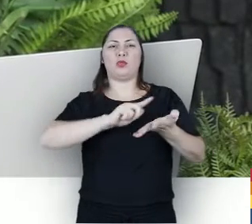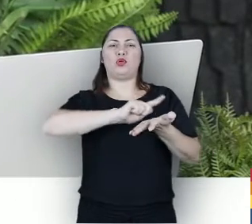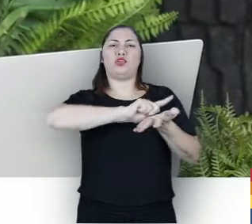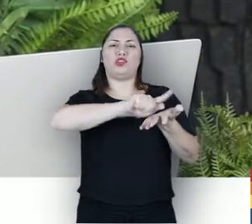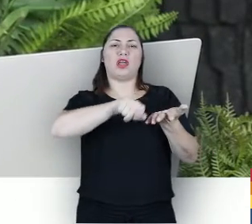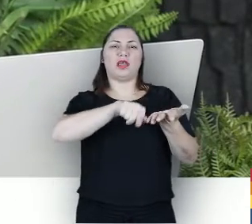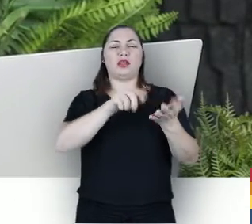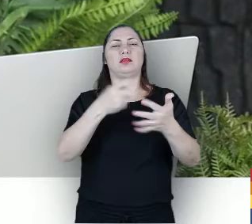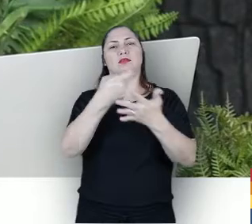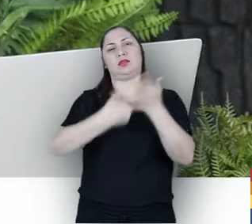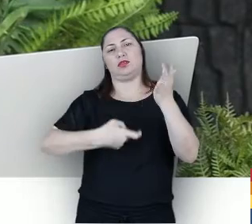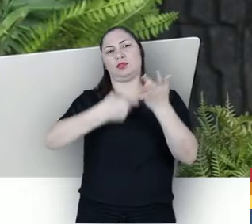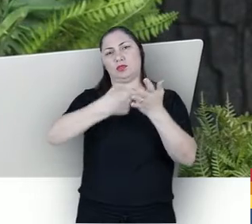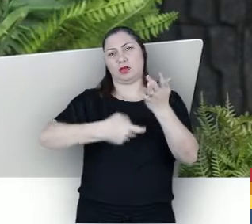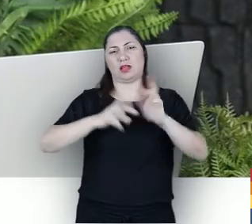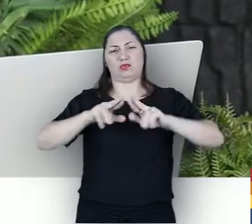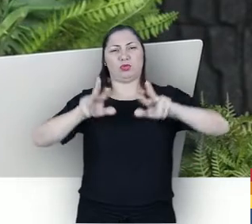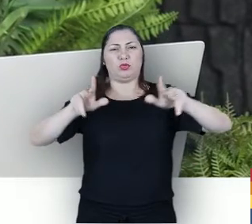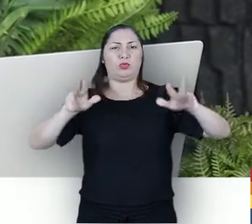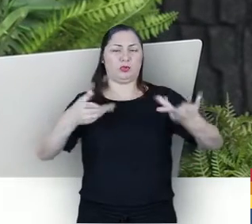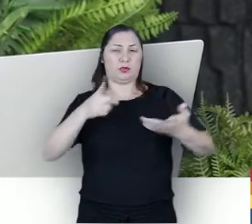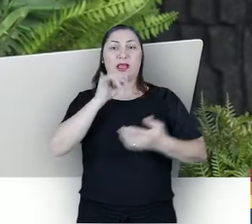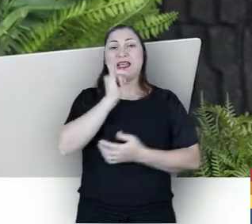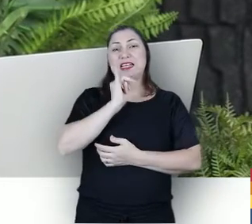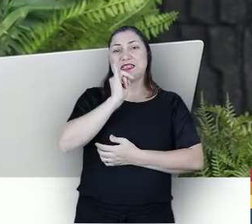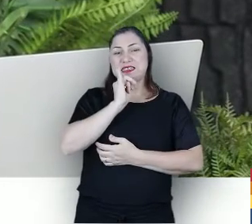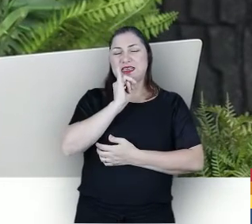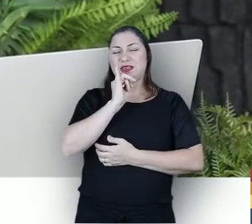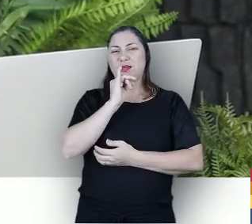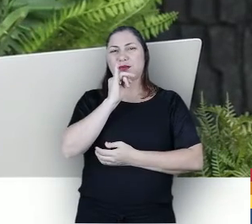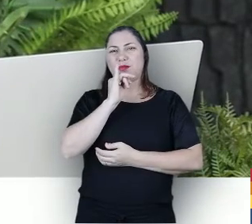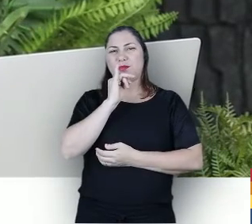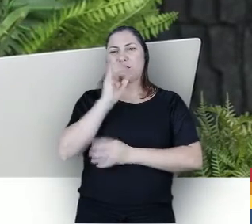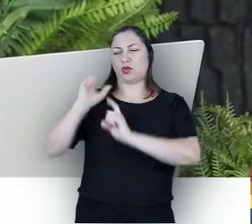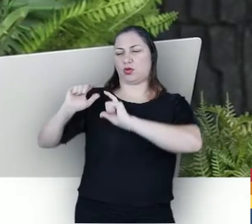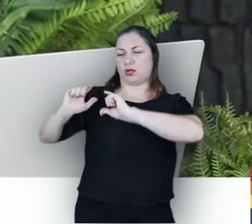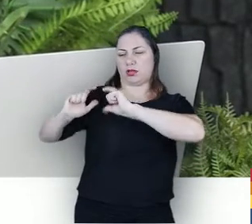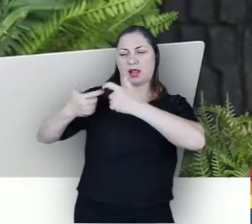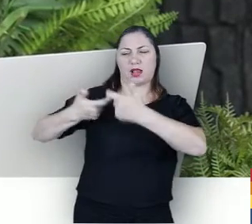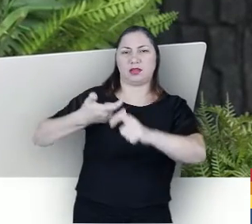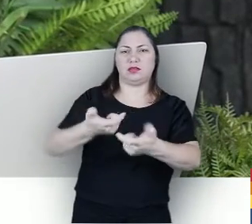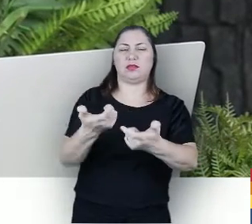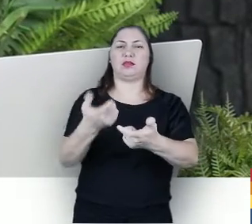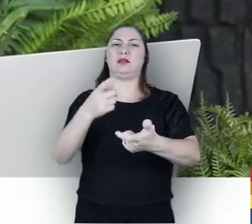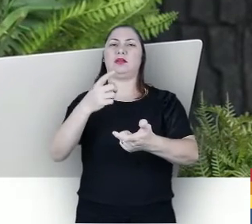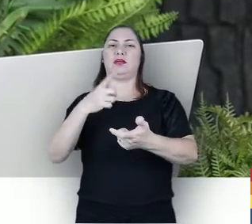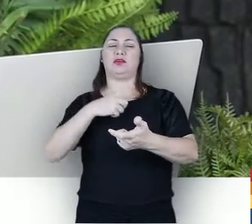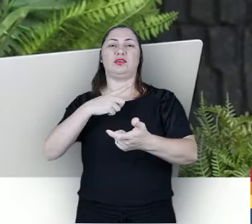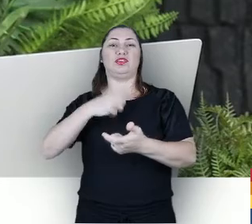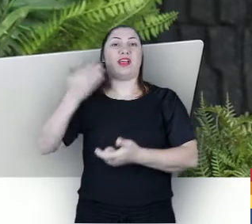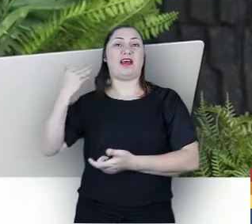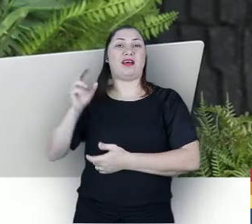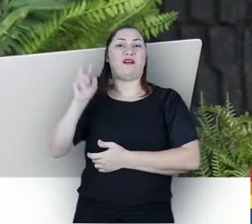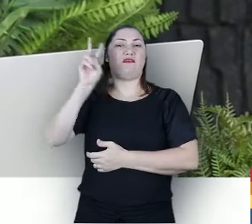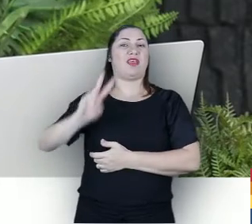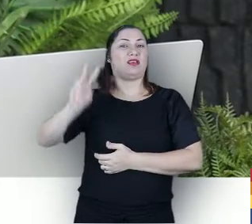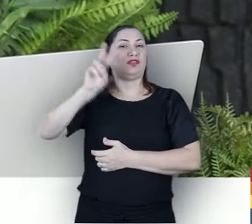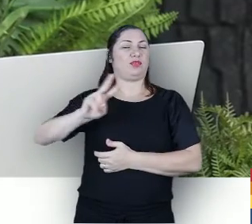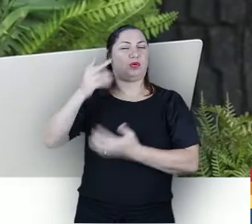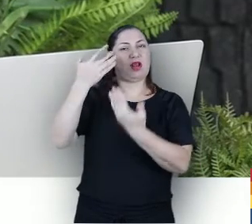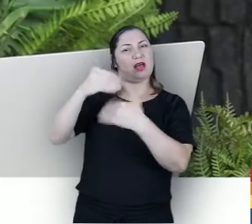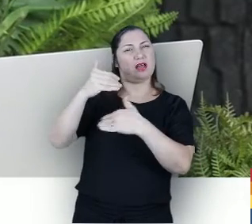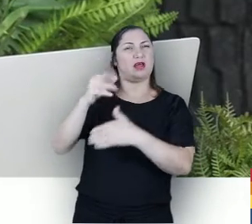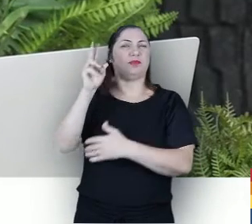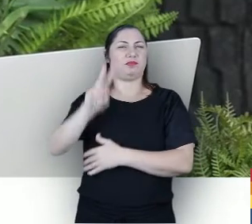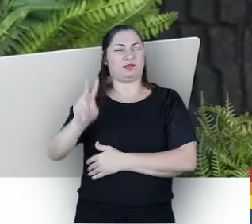enquanto papel social. E nisso, você também falou sobre gêneros textuais. E isso é um exemplo de como,